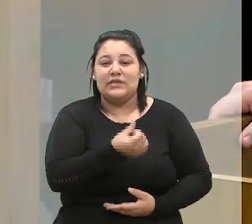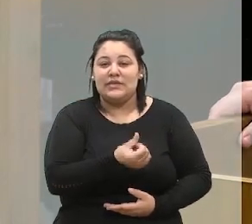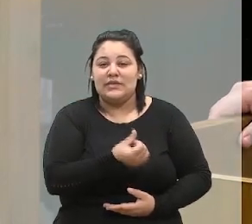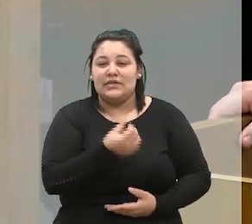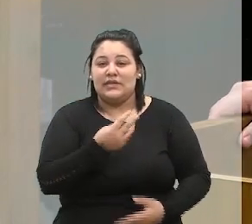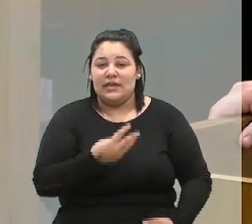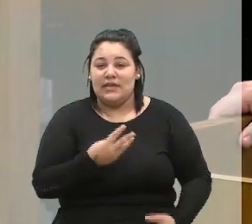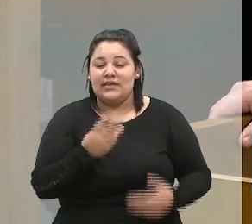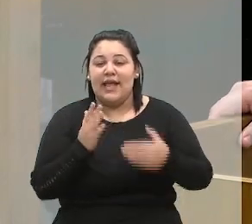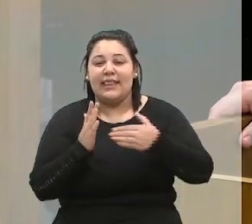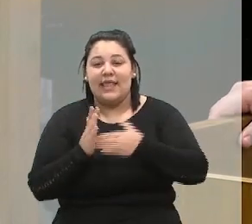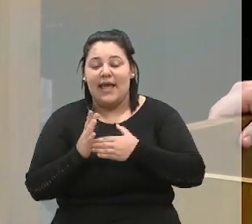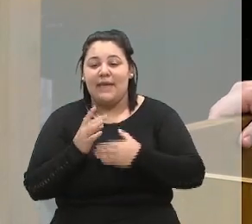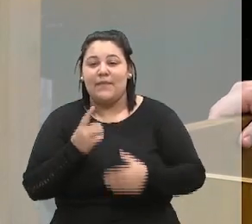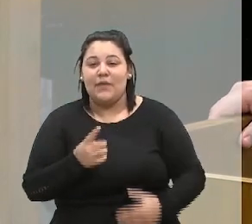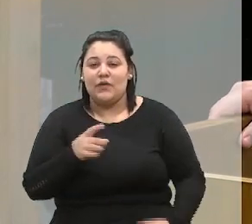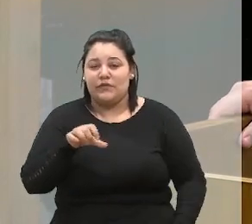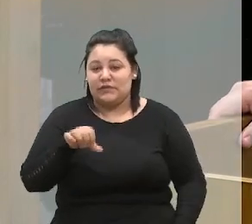1963 a